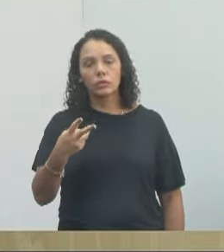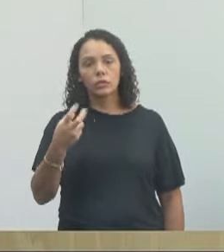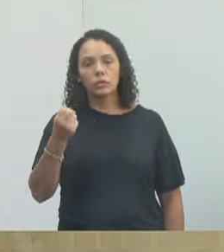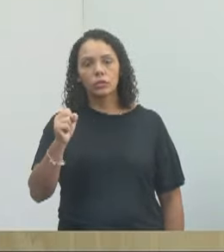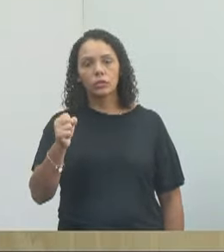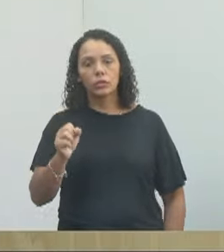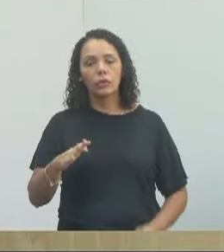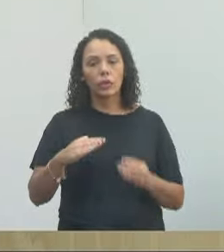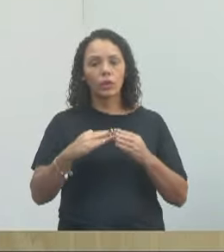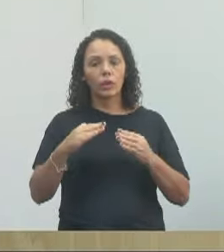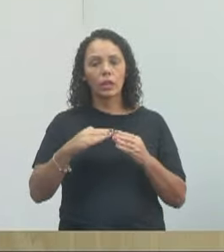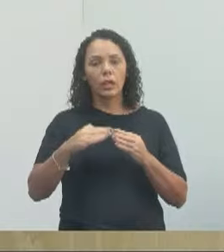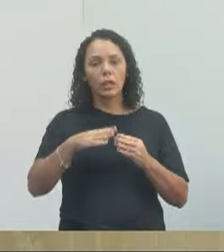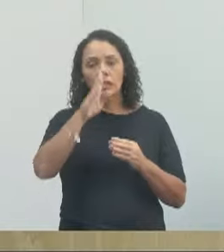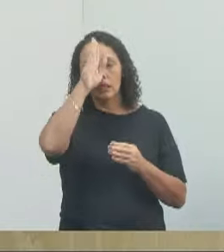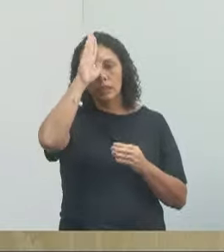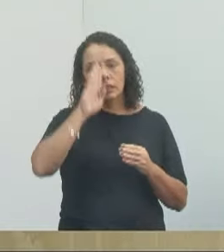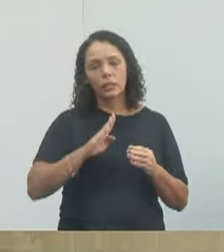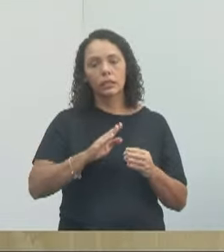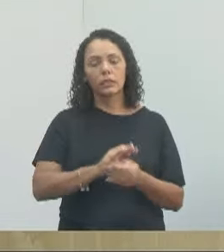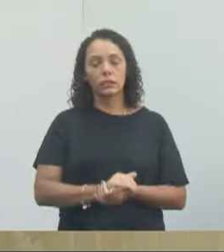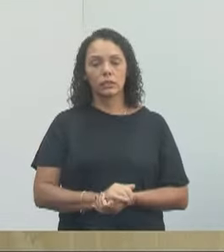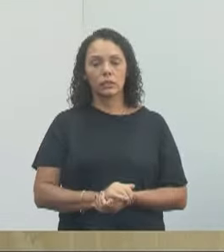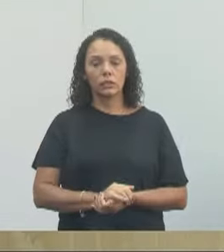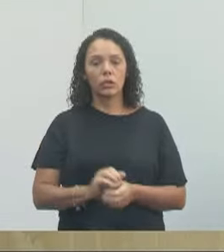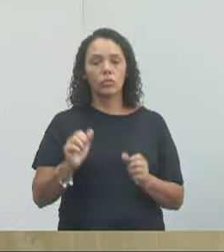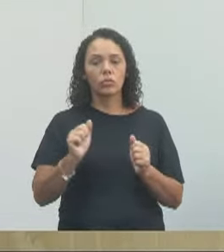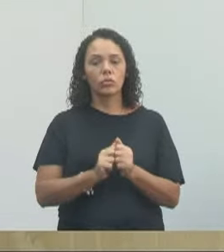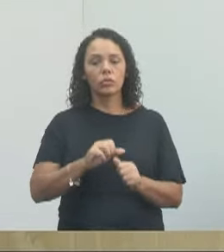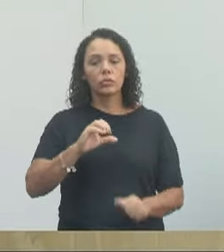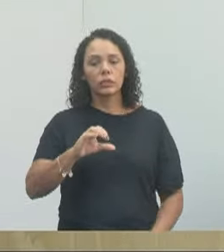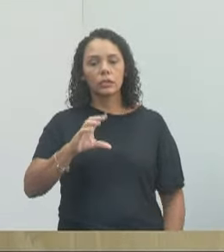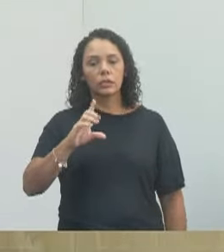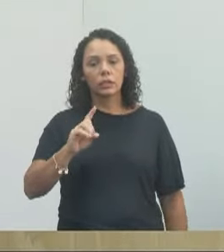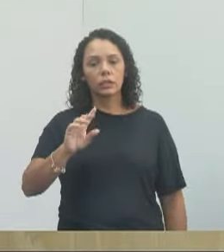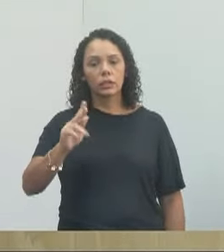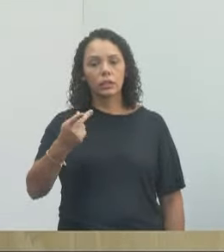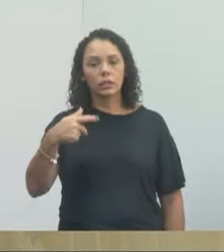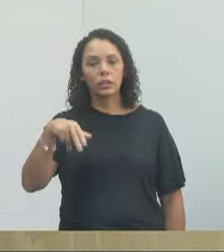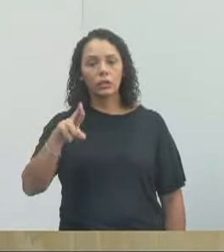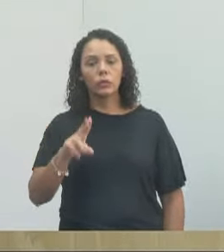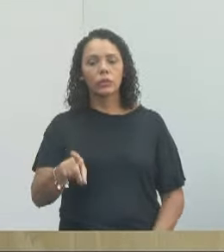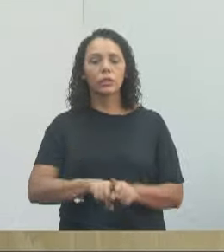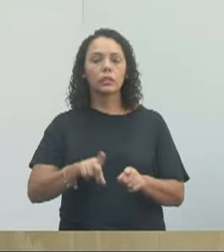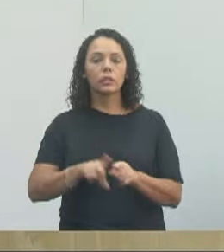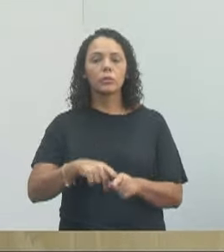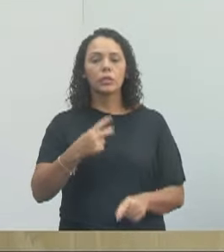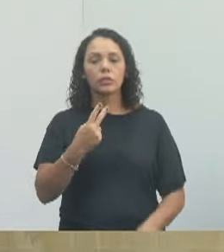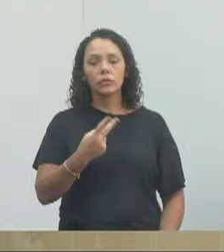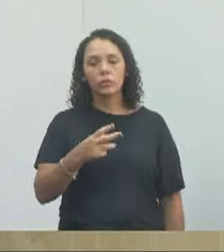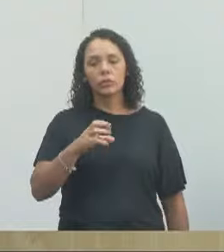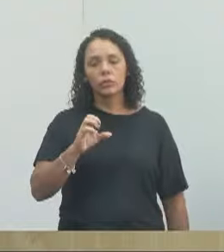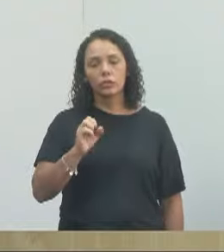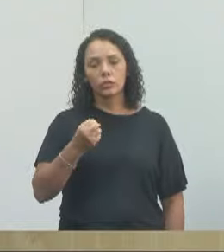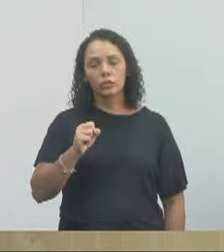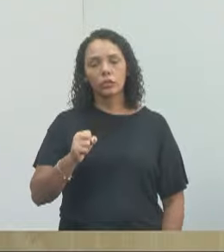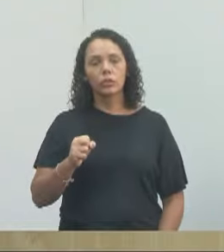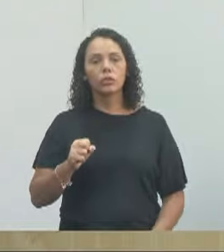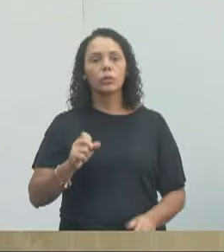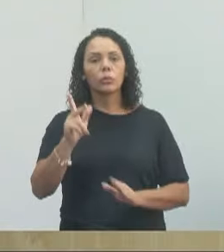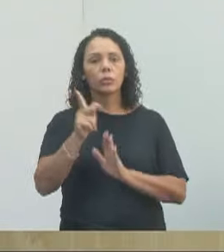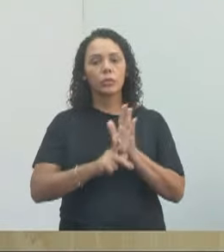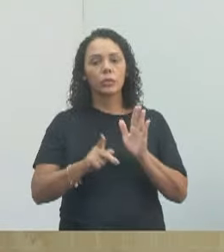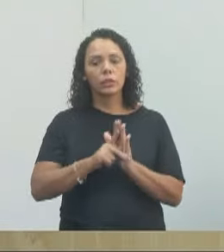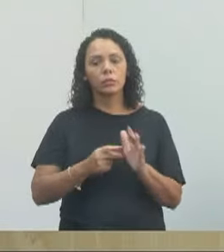200 unidades habitacionais em parceria com com a cdg e outros 28 por meio do programa vida longa destinado para